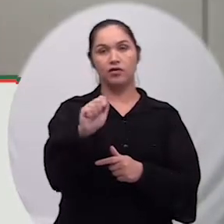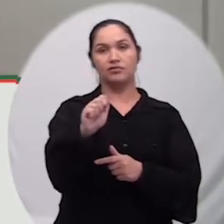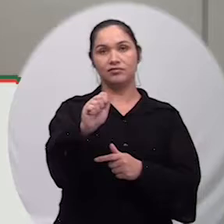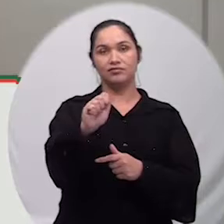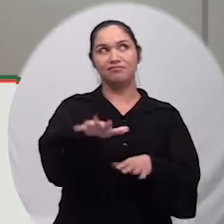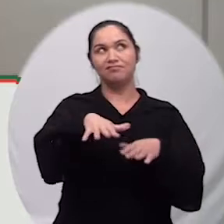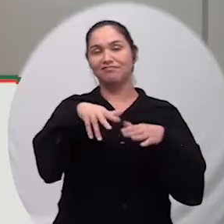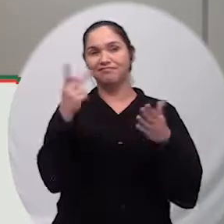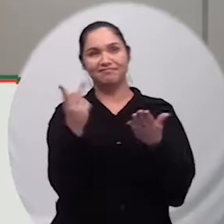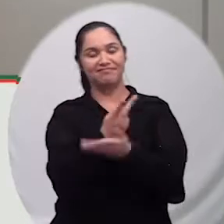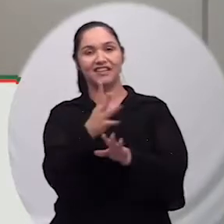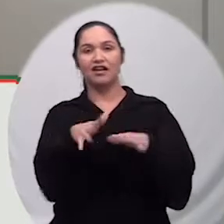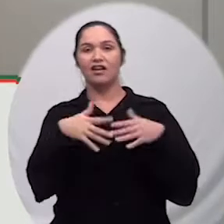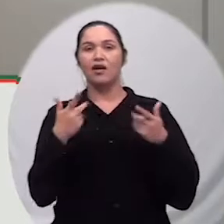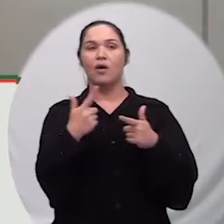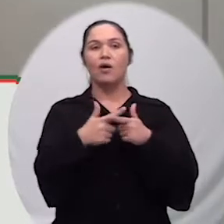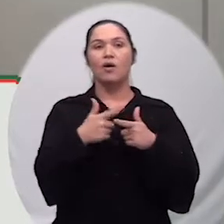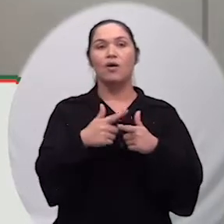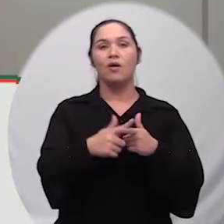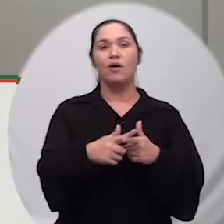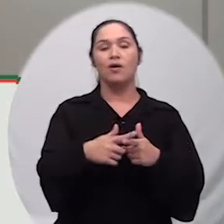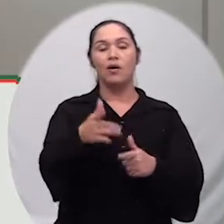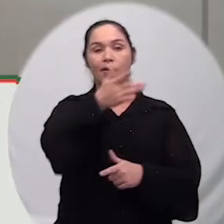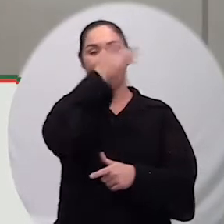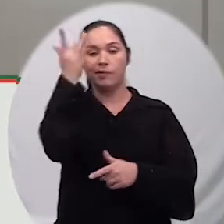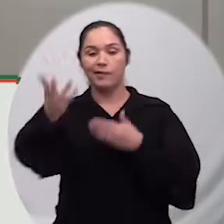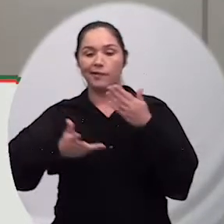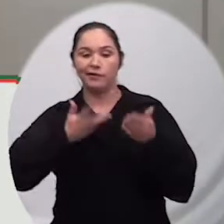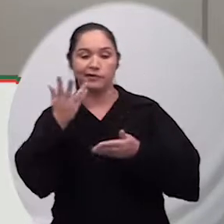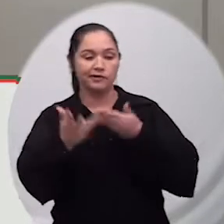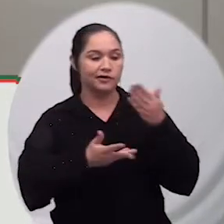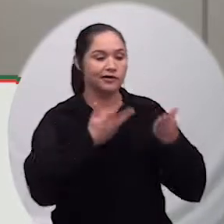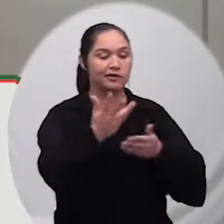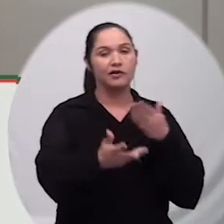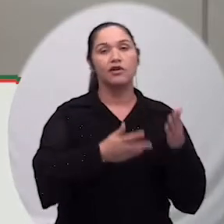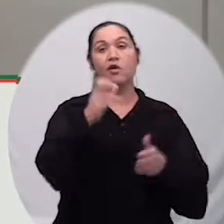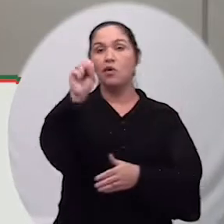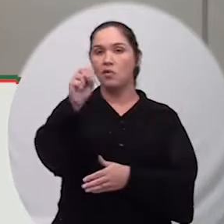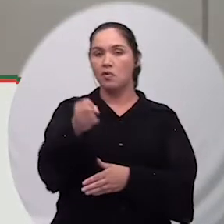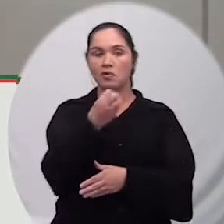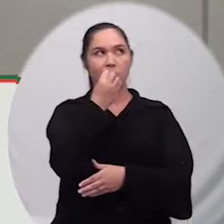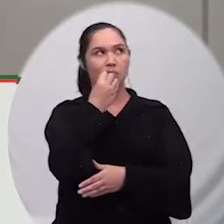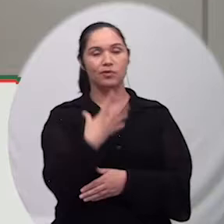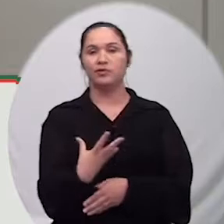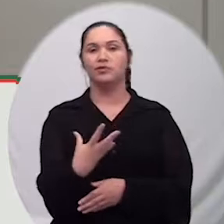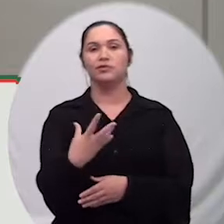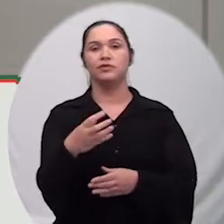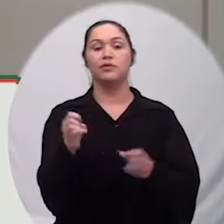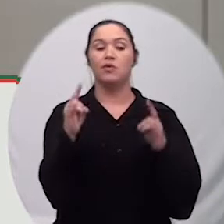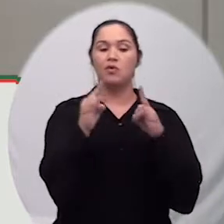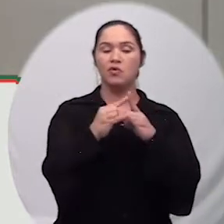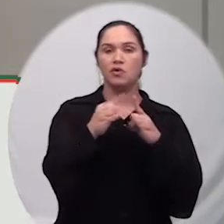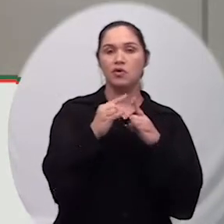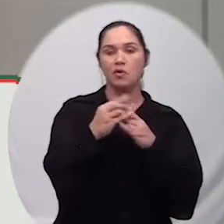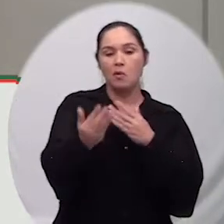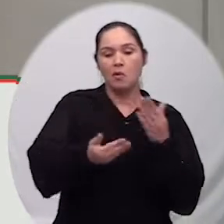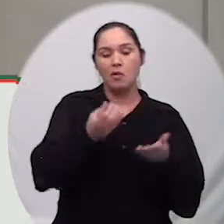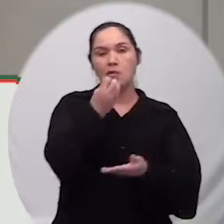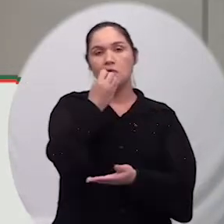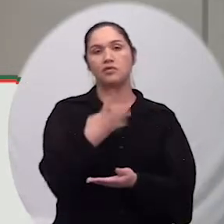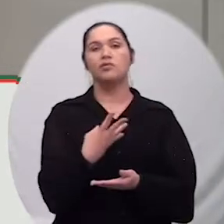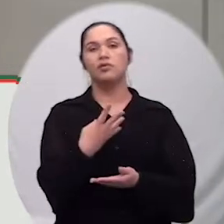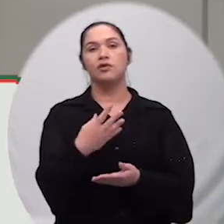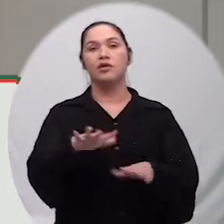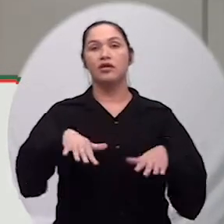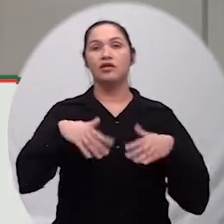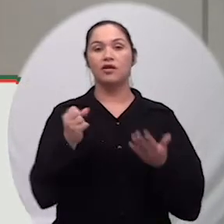empreendimento e a quantidade de pessoas que são atendidas, né, com qualidade e resolutividade naquela instituição. Então, realmente vai ser um